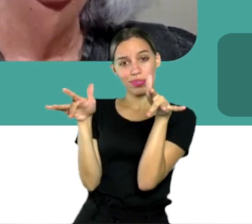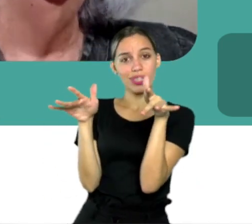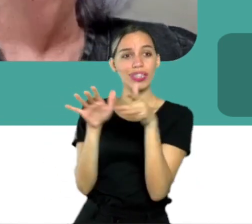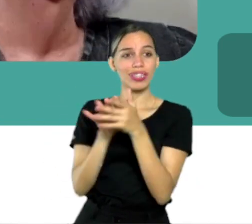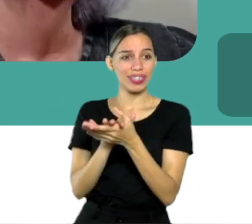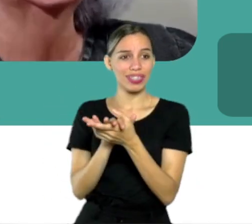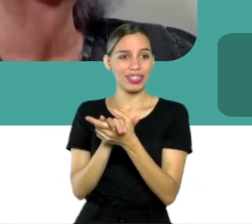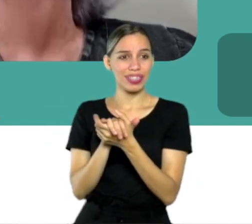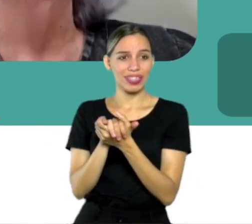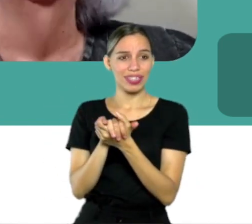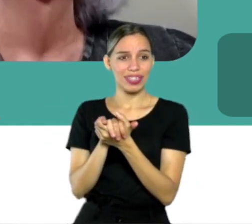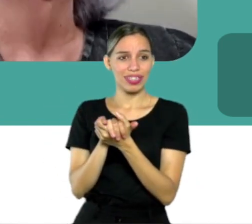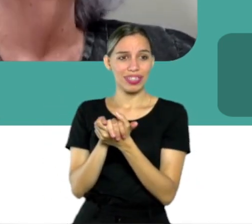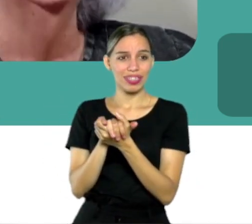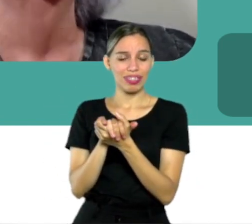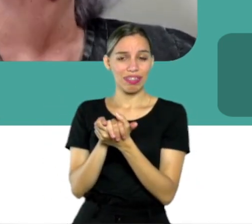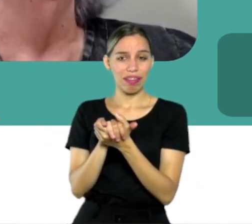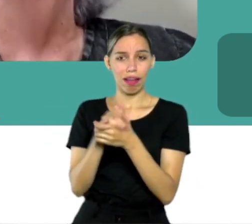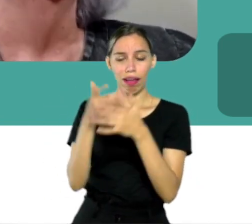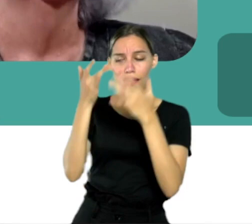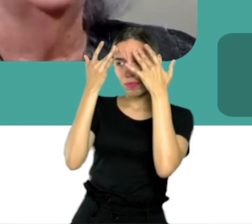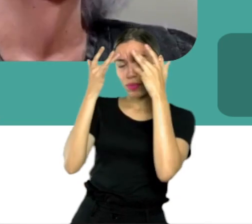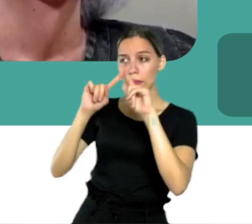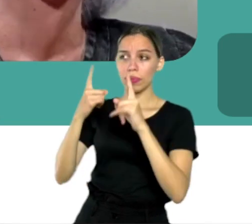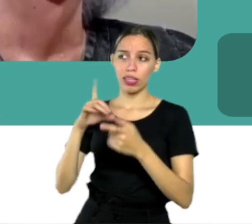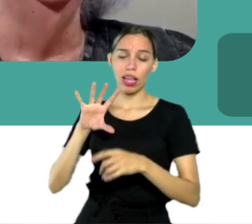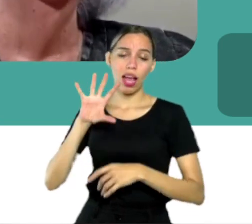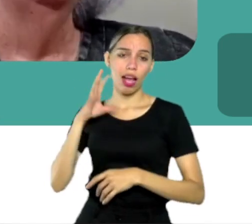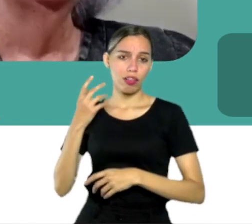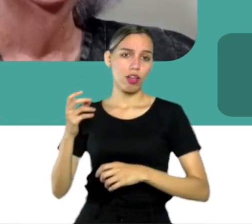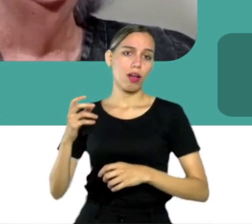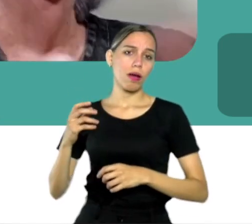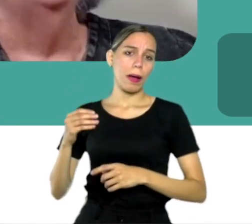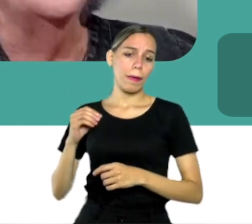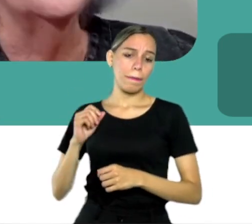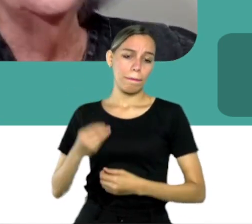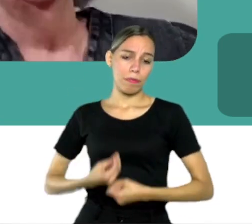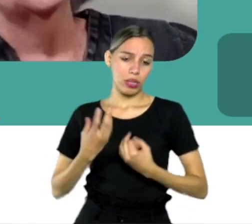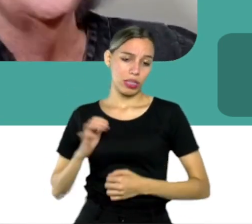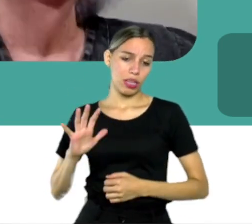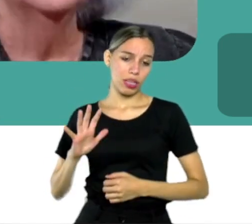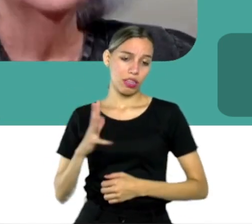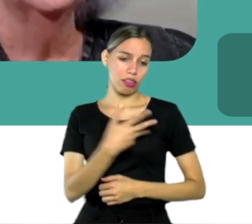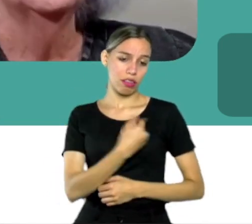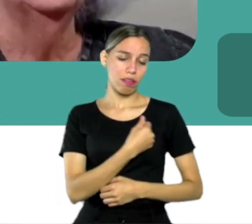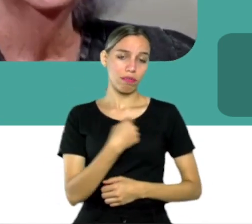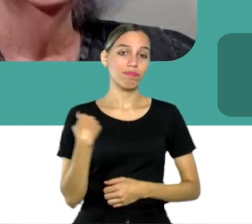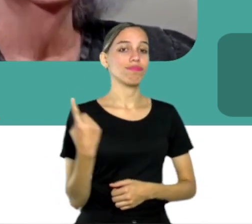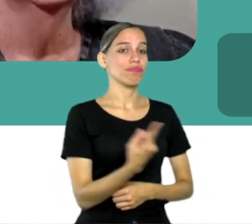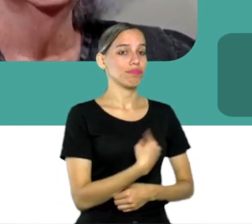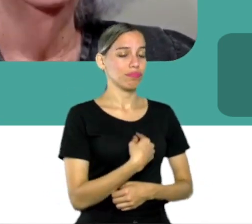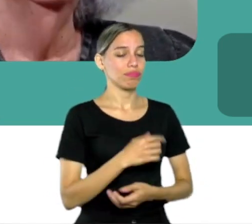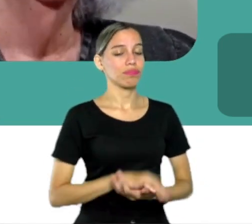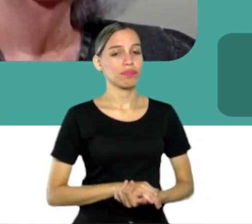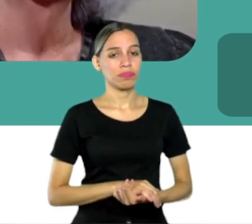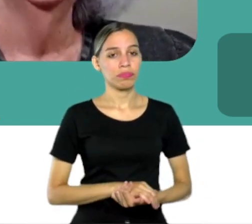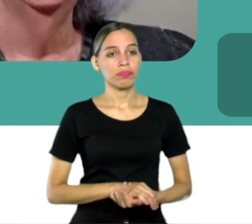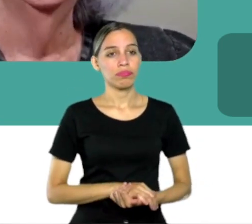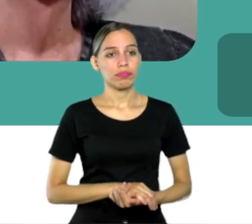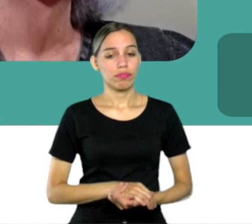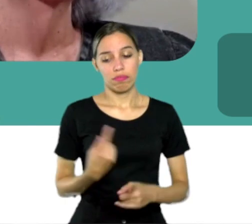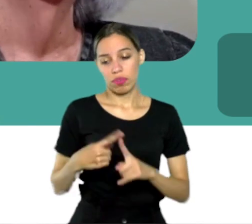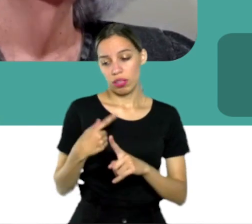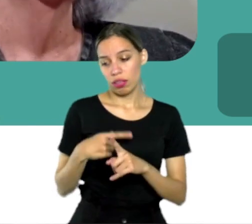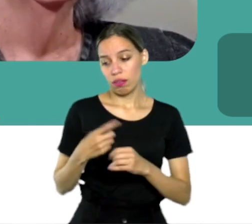lugar dessa poesia? eu não sei, mas eu acho que a poesia nos salva. Eu não sei, mas eu acho que a poesia nos salva. A poesia